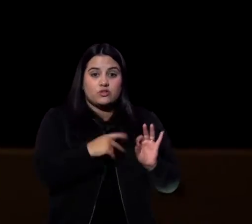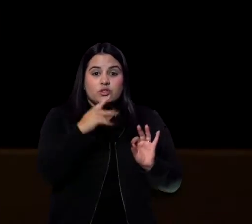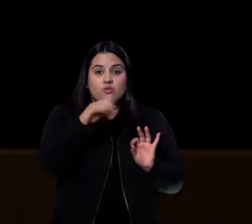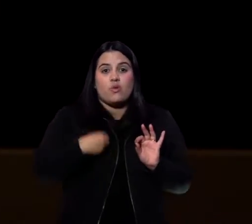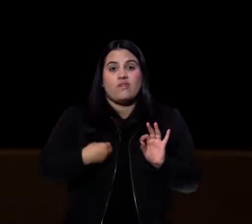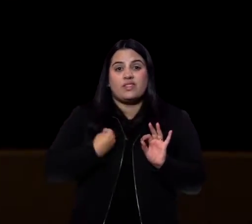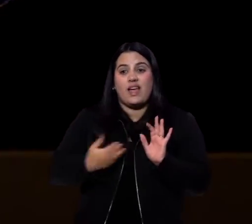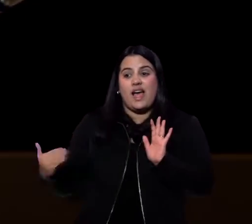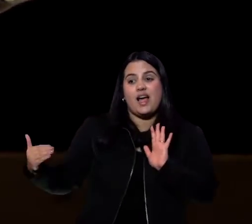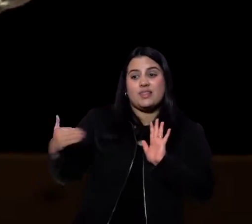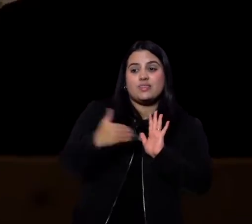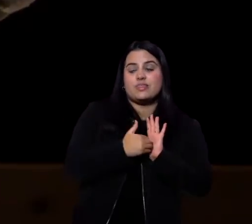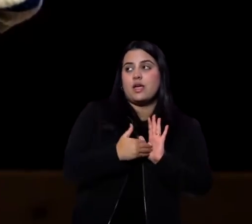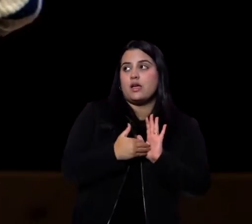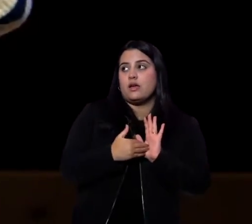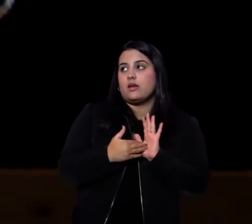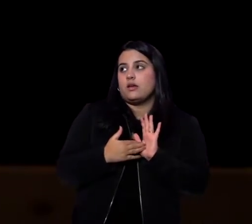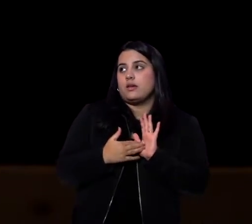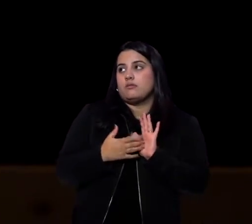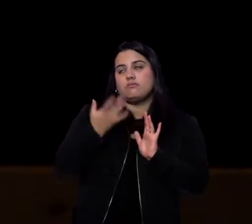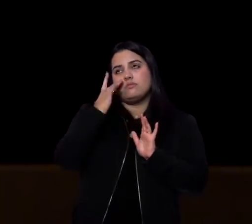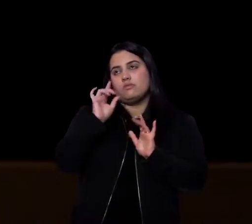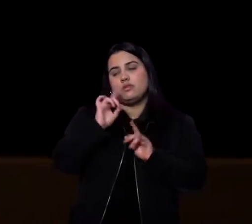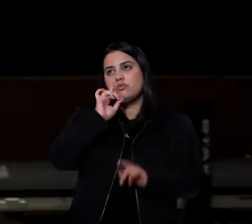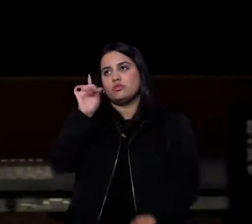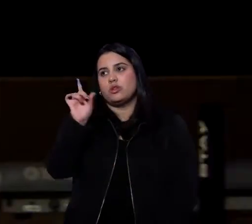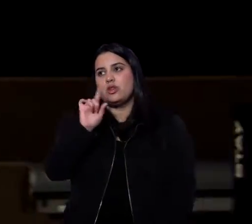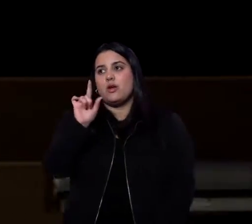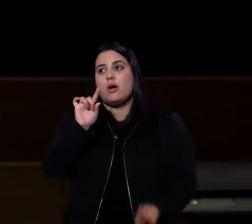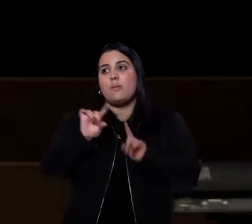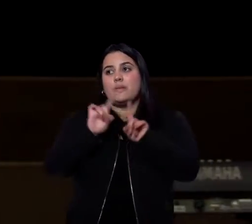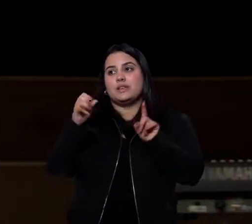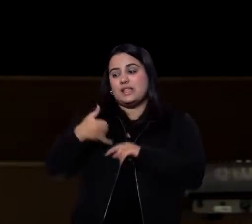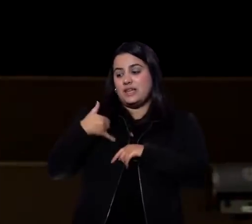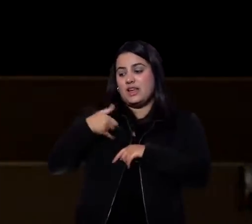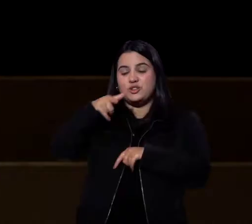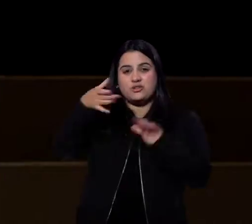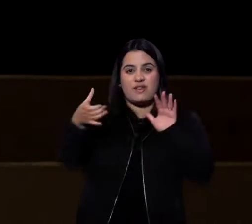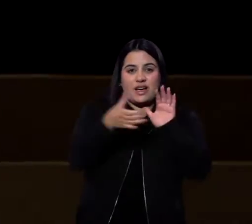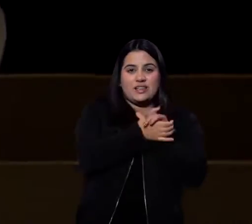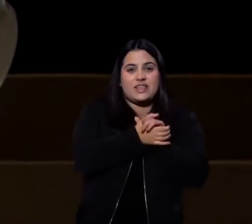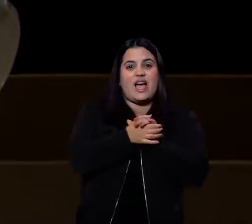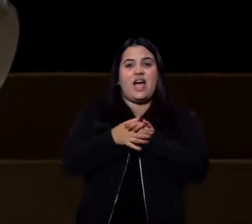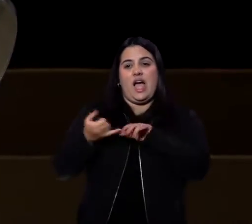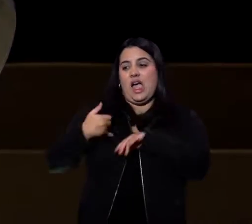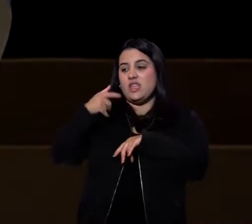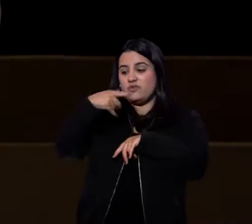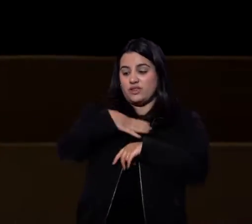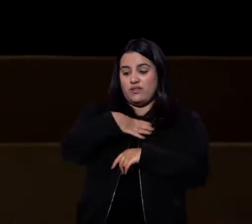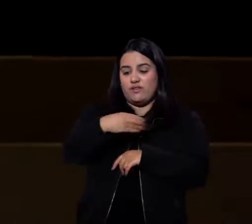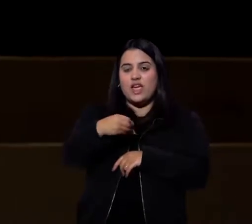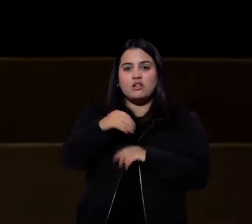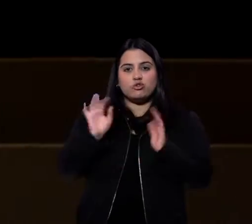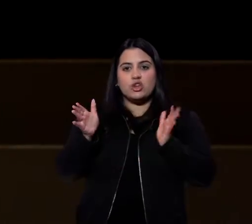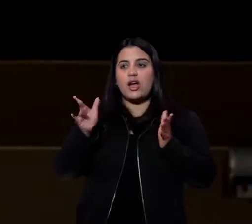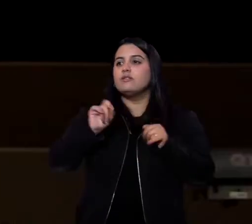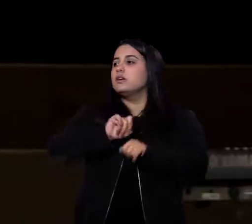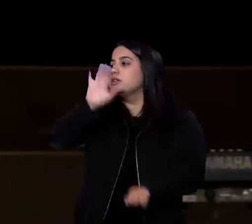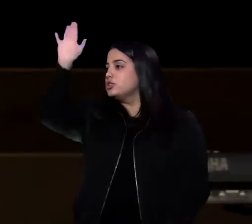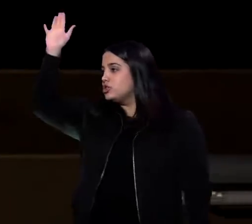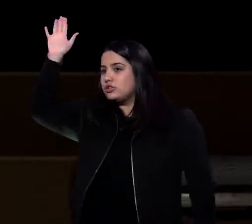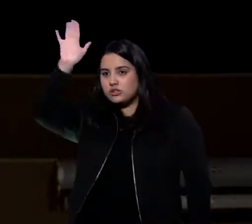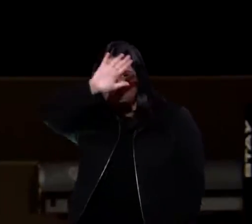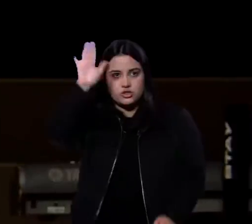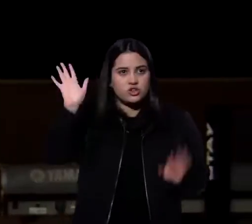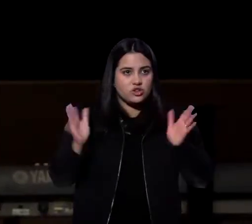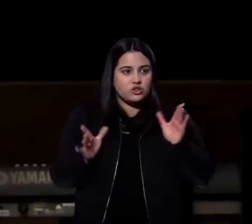até o dia que você... Não o dia, mas, tipo, a idade que você vai casar, a idade que você vai ter filho. Sinceridade, quem já fez